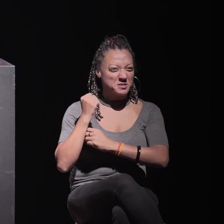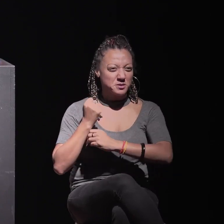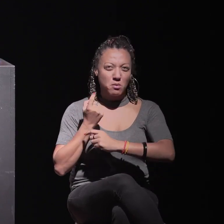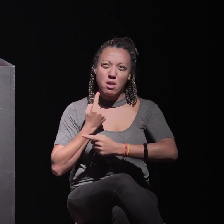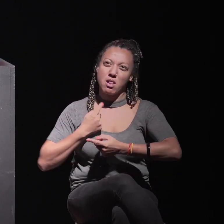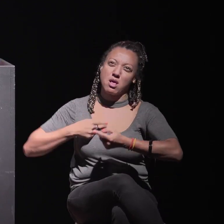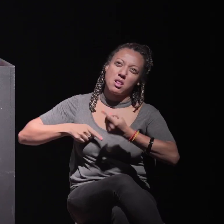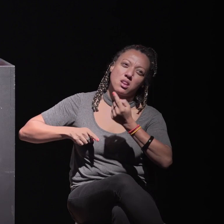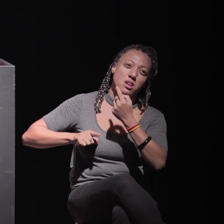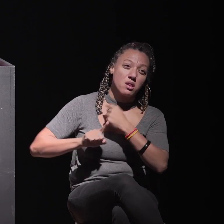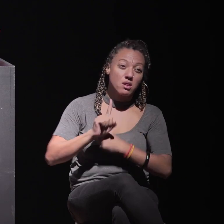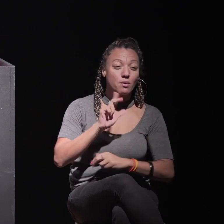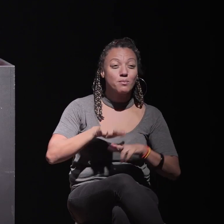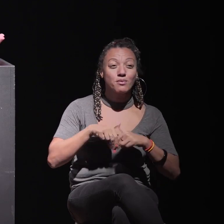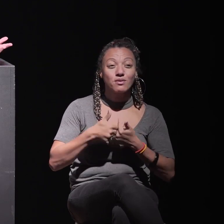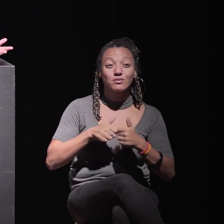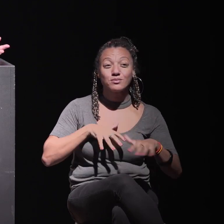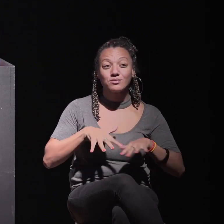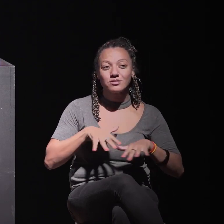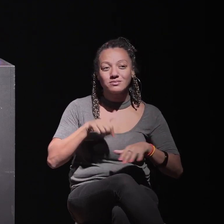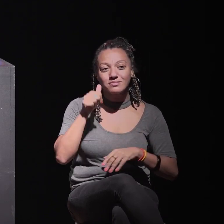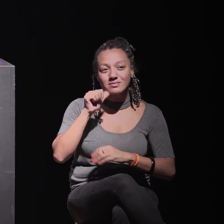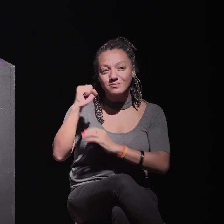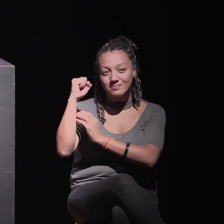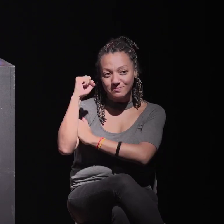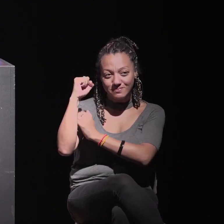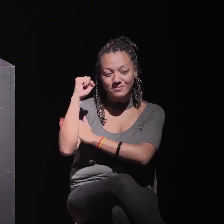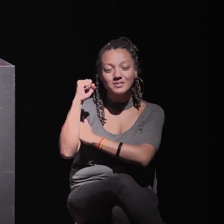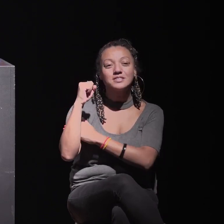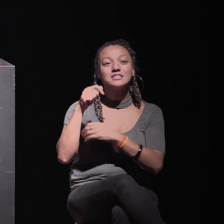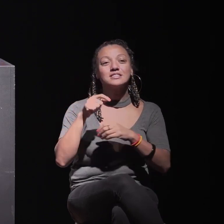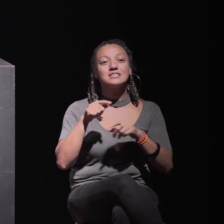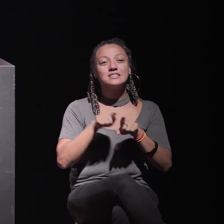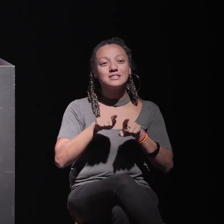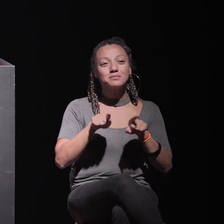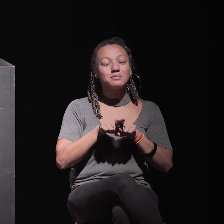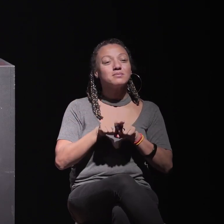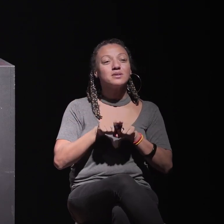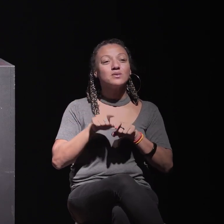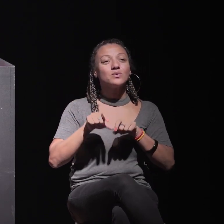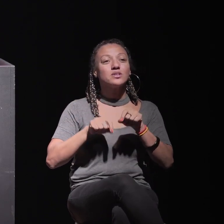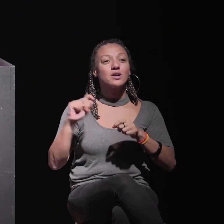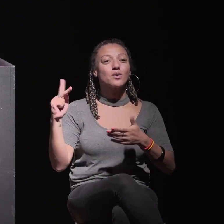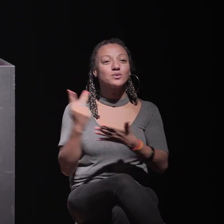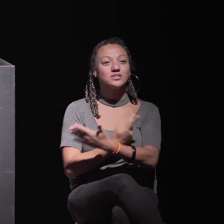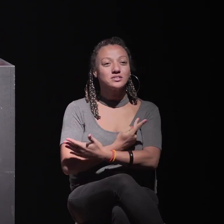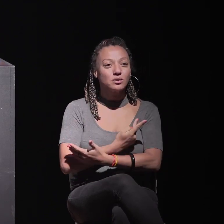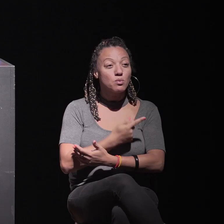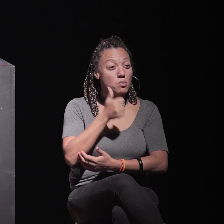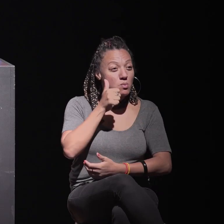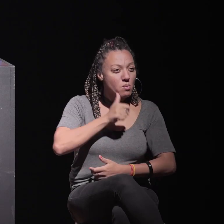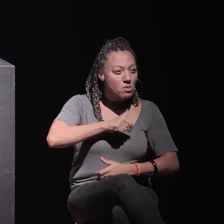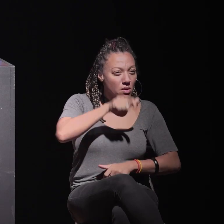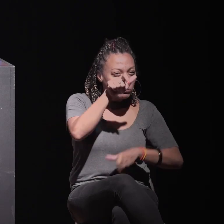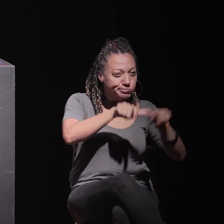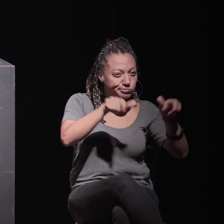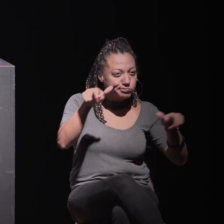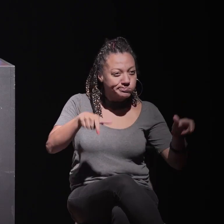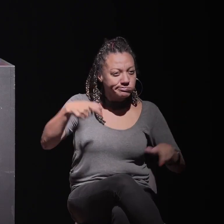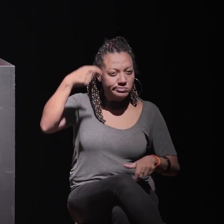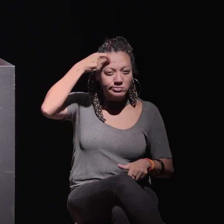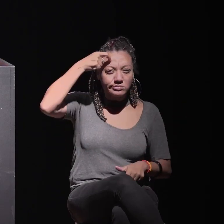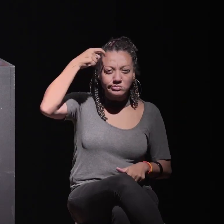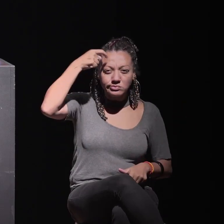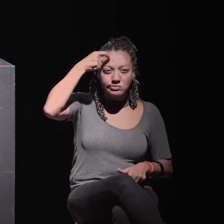a dinâmicas próprias dos movimentos feministas, como também da ampliação de um patamar de consciência das mulheres em